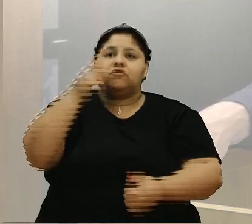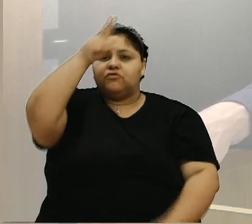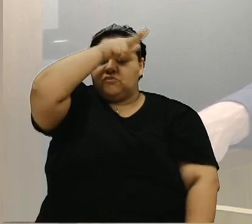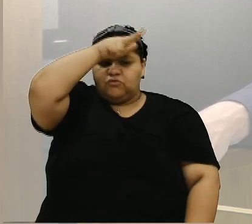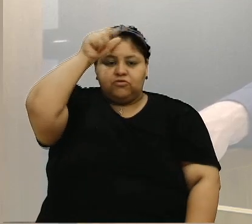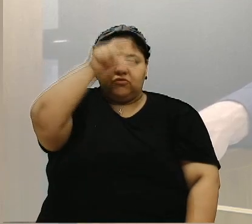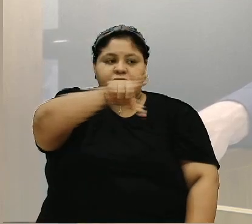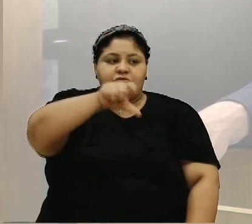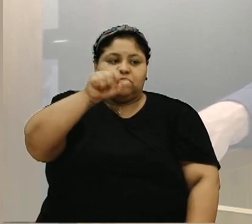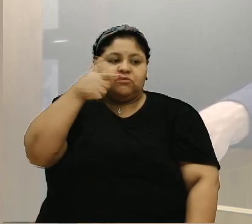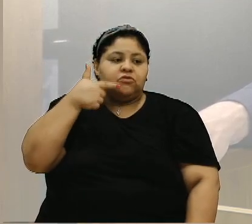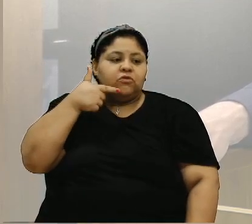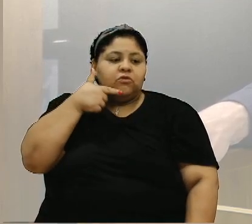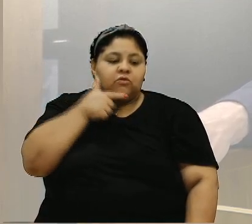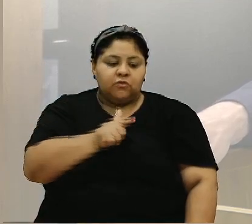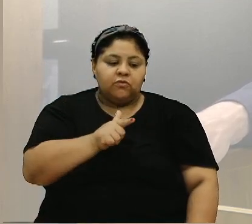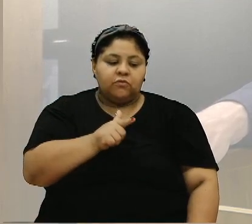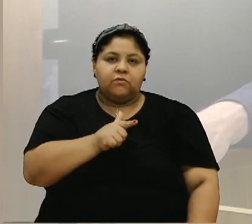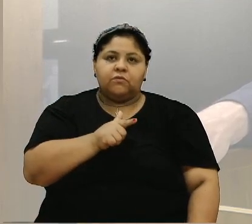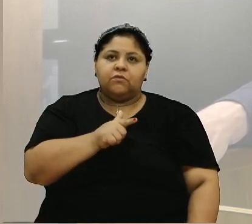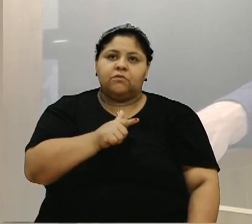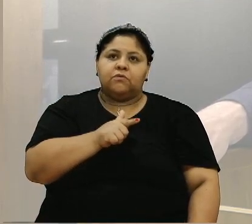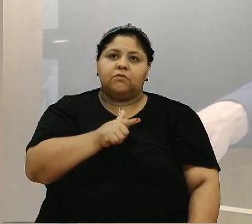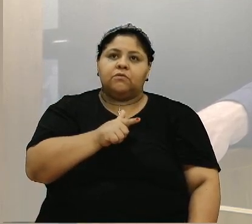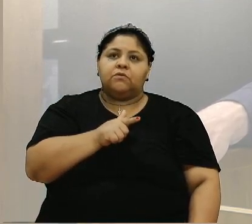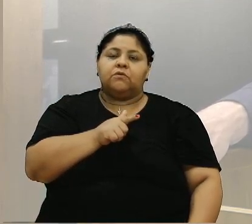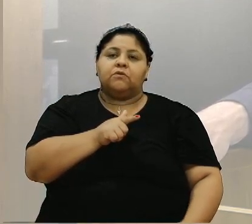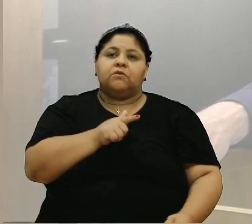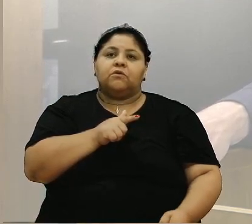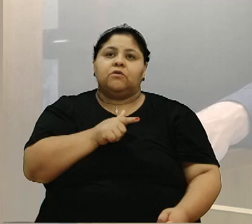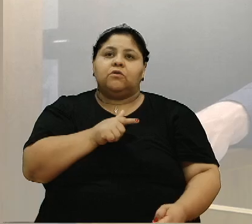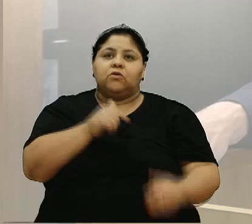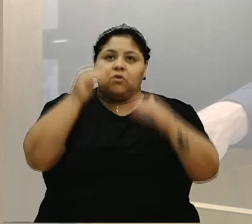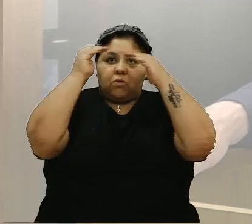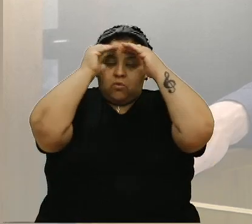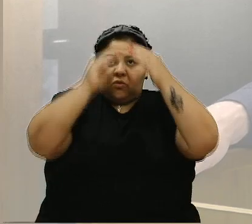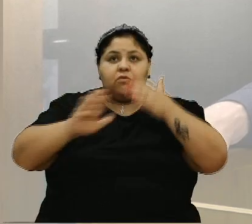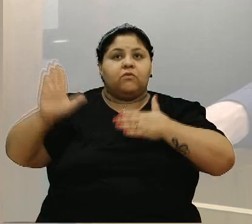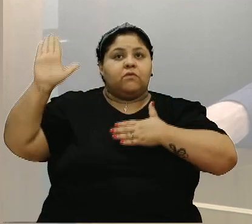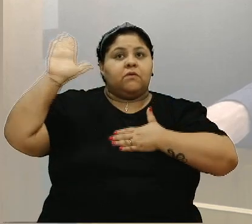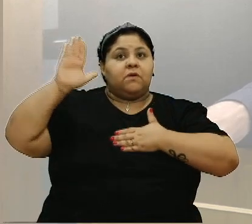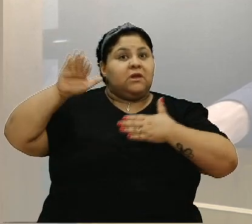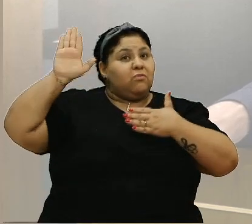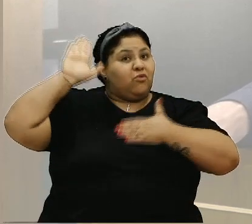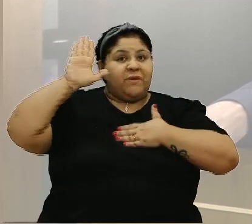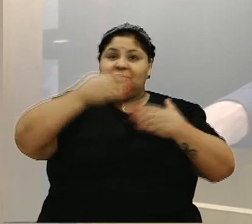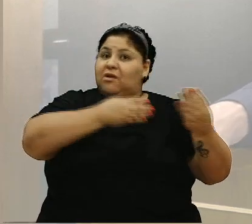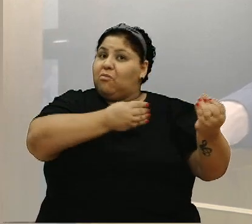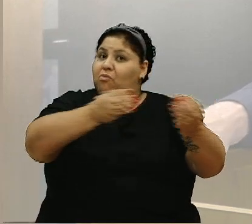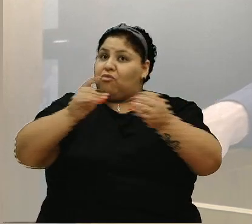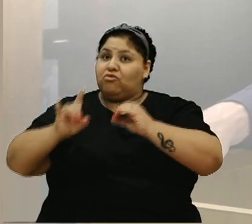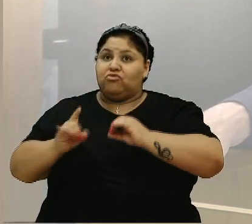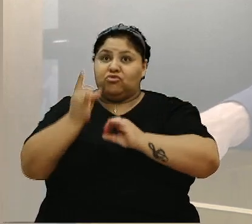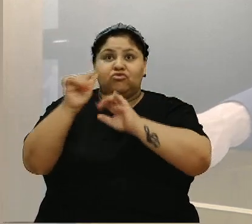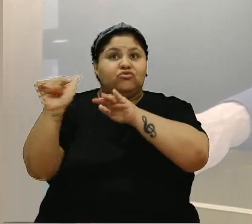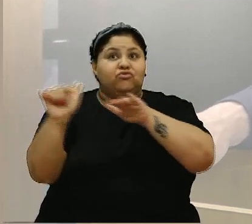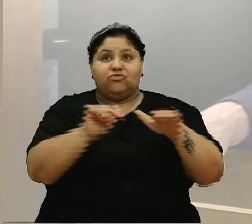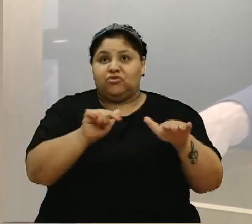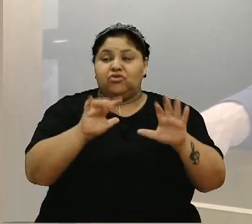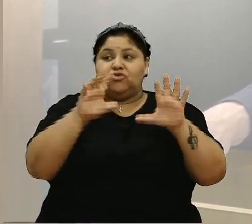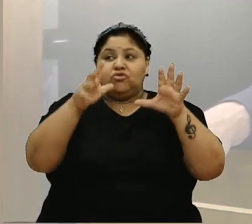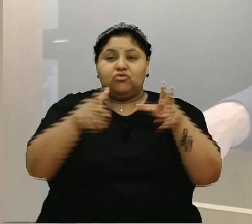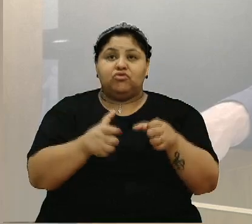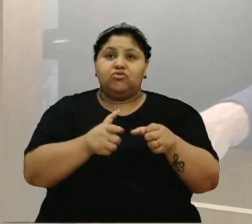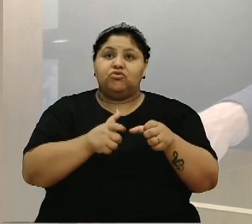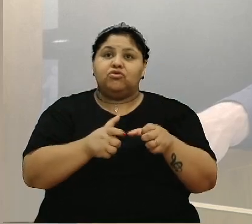eleito que ele consiga realizar o que prometeu. Ele prometeu muita coisa, ainda mais na última semana, assim, que tudo que era,